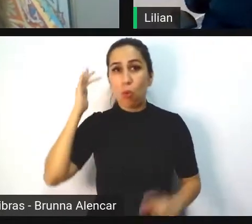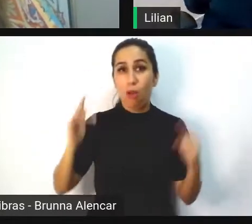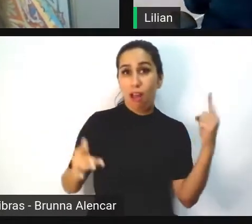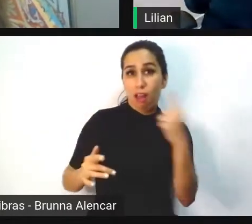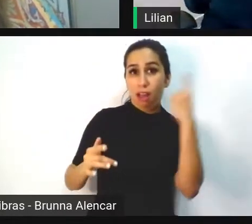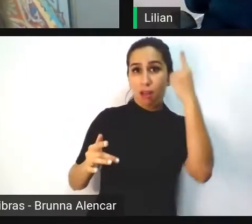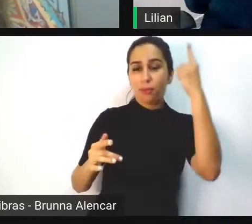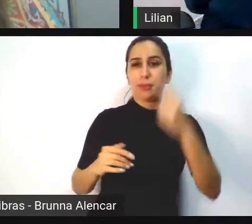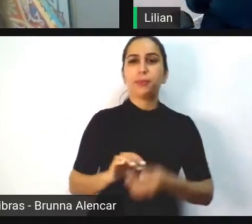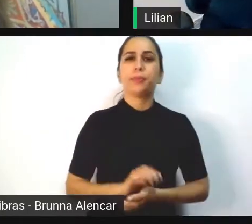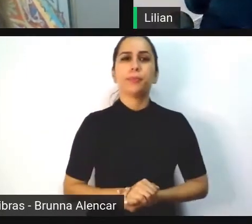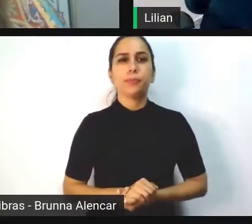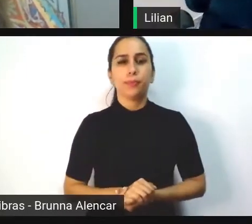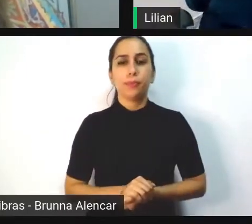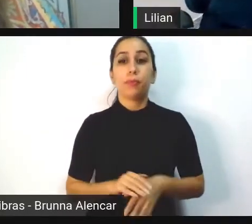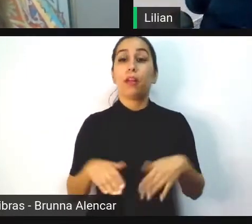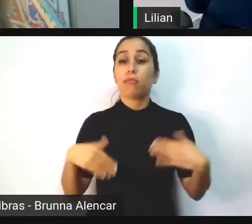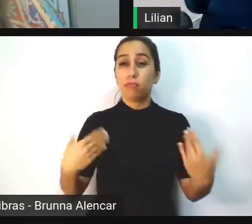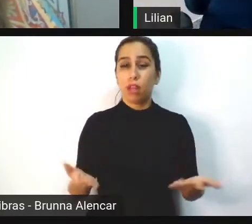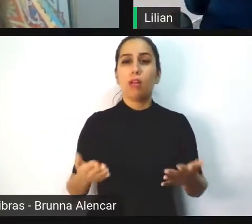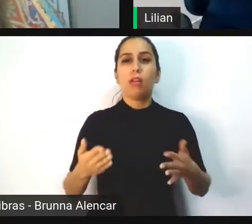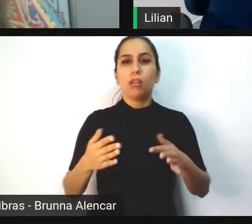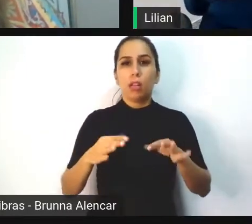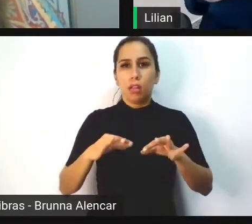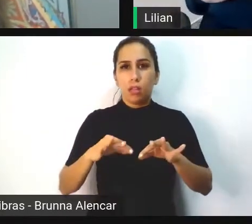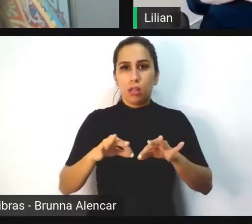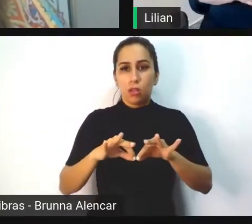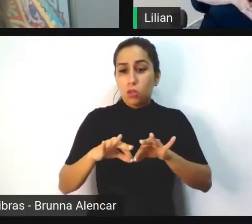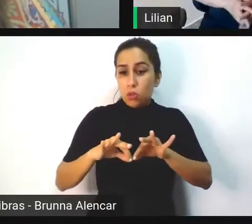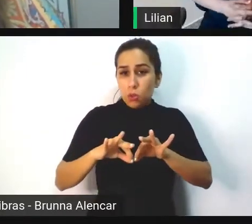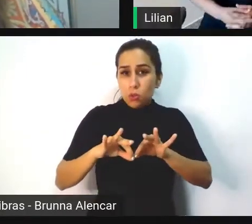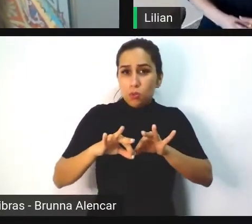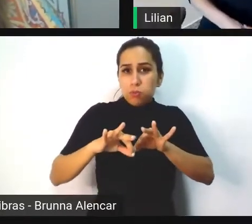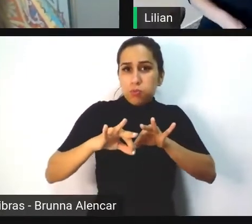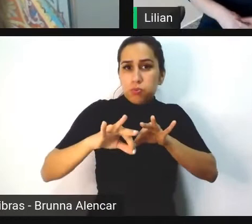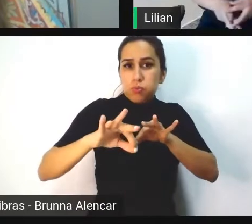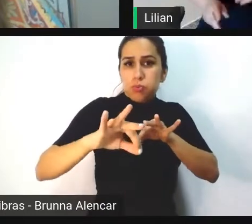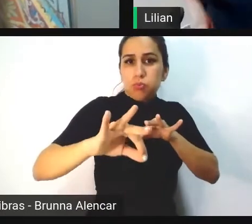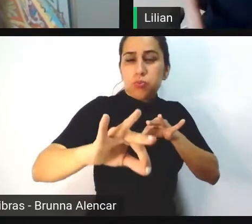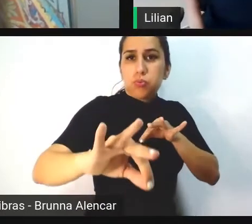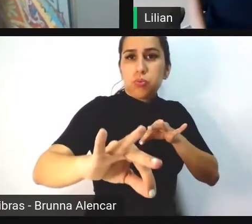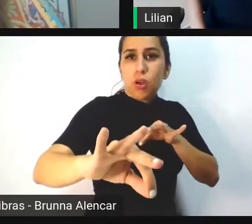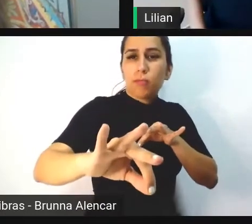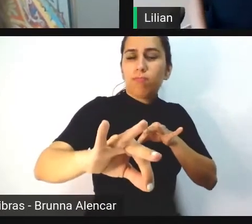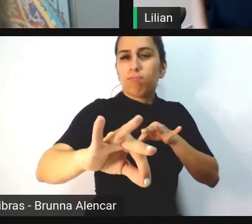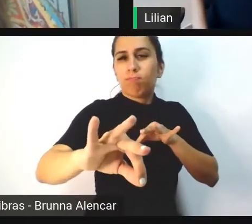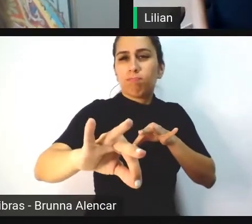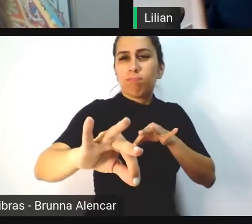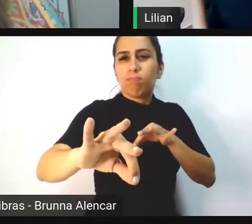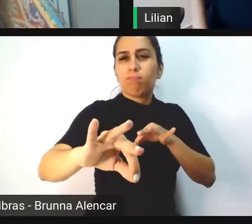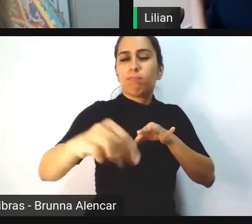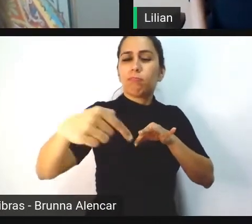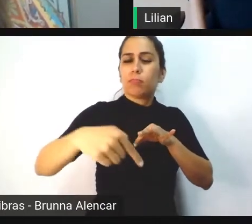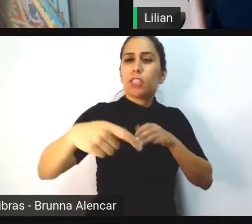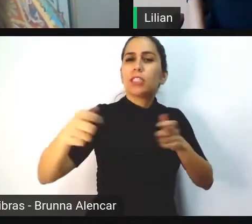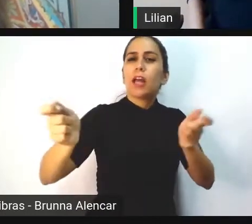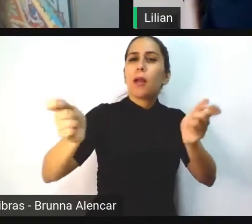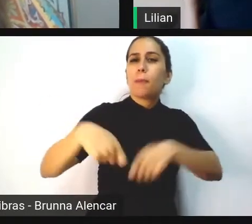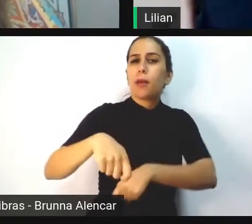mesa para esse tipo de trabalho, para, né, computador, ela não pode ter